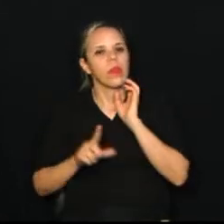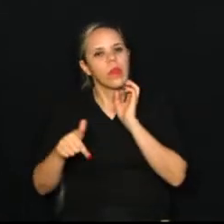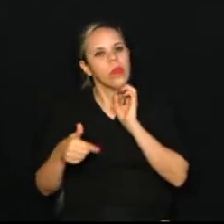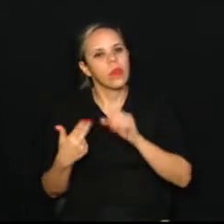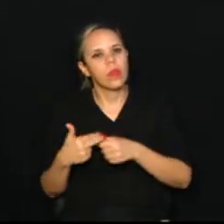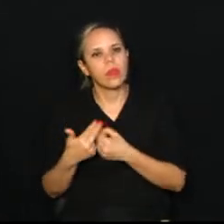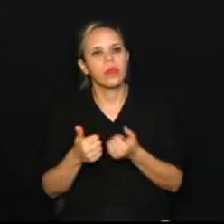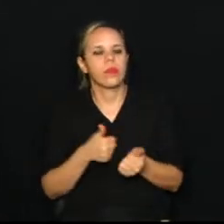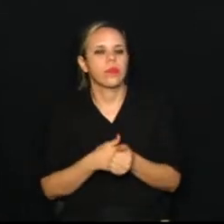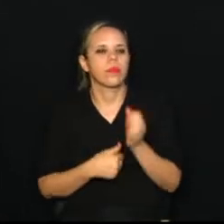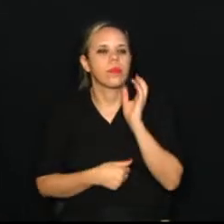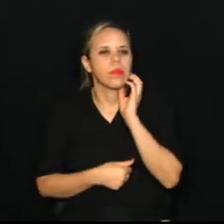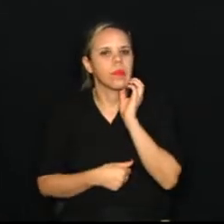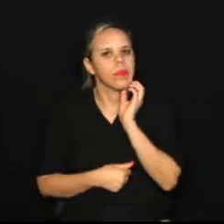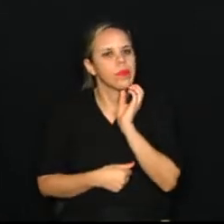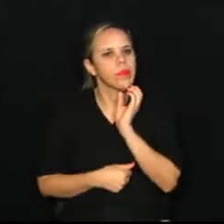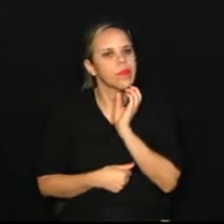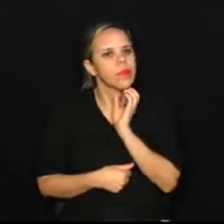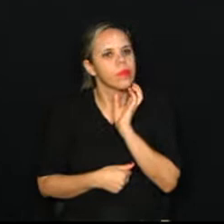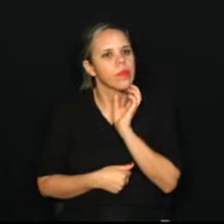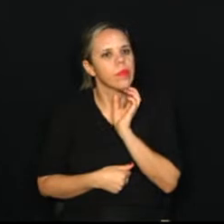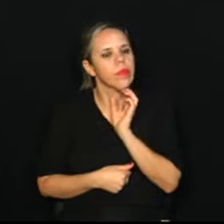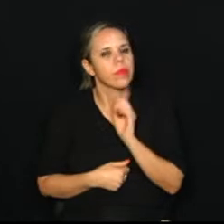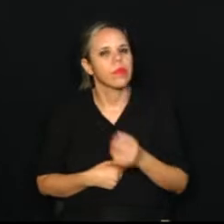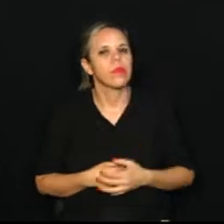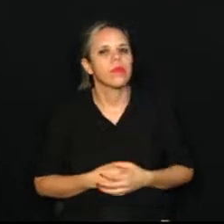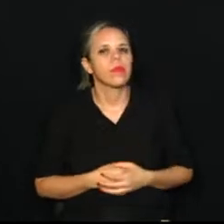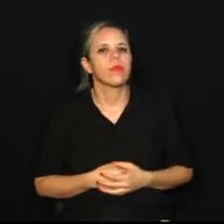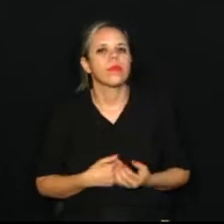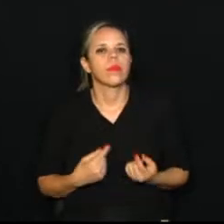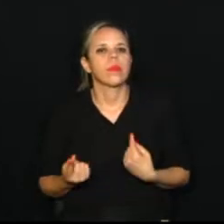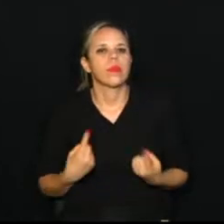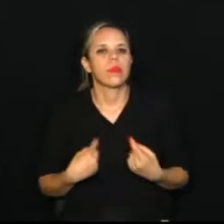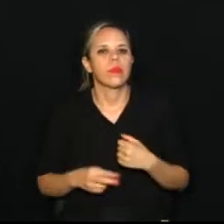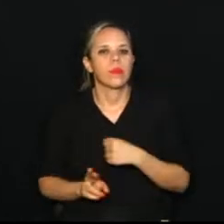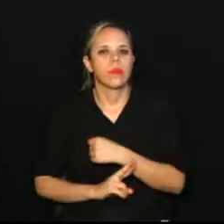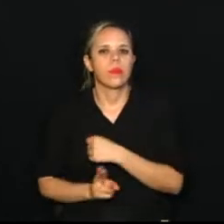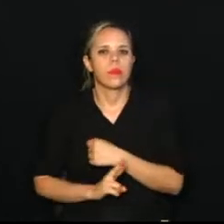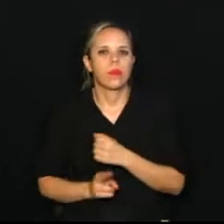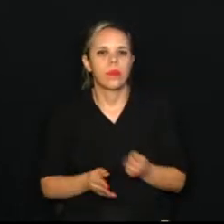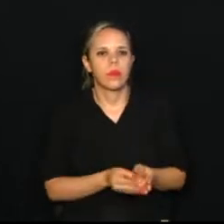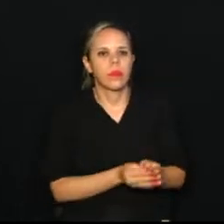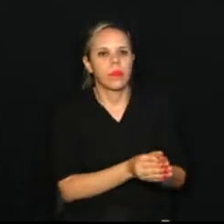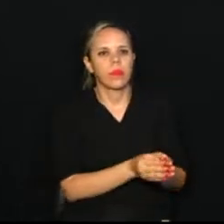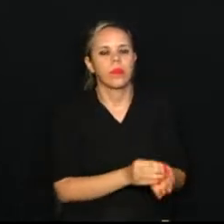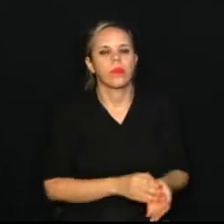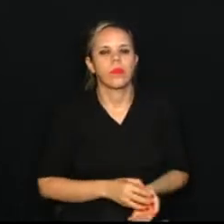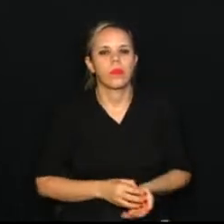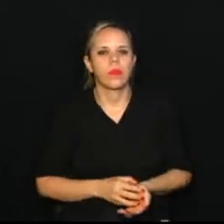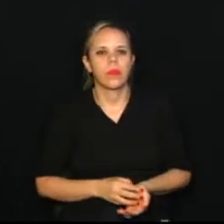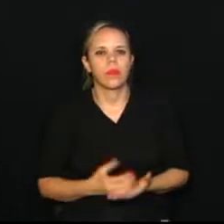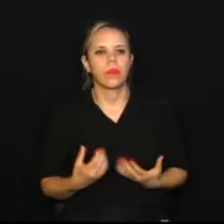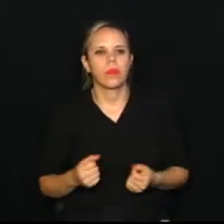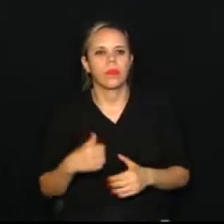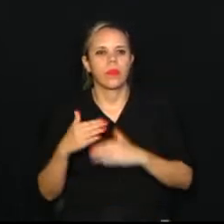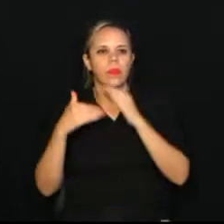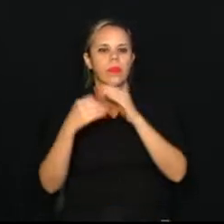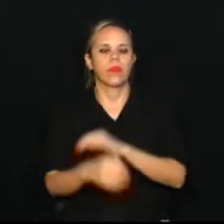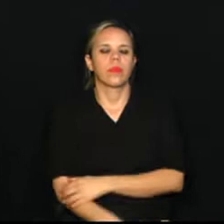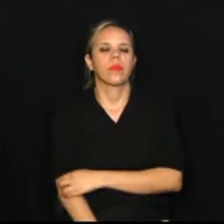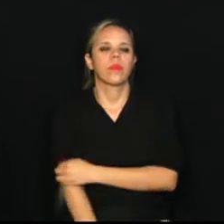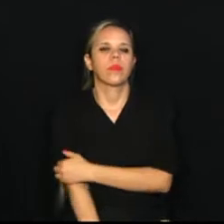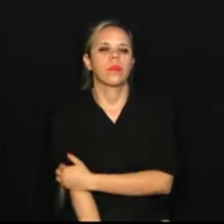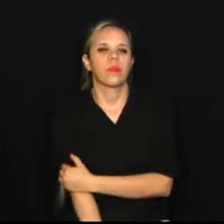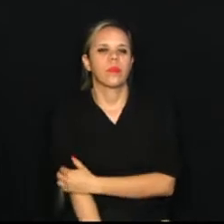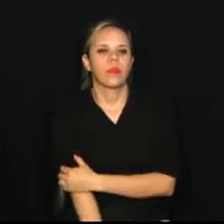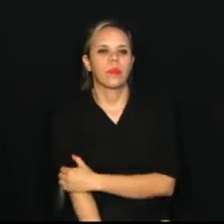Unicamp, e naquele sentido da estrada para Mojimirim. Ali nós vamos desenvolver um polo